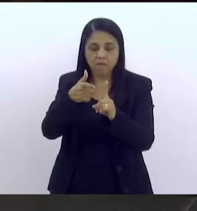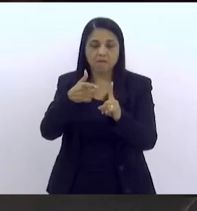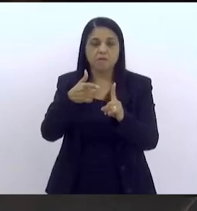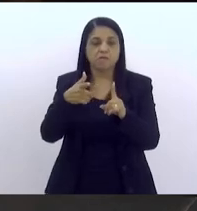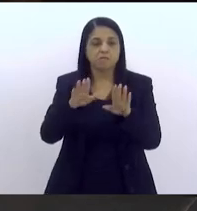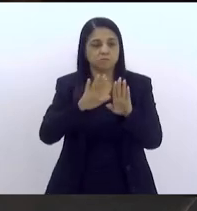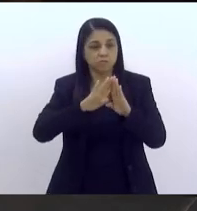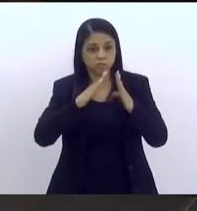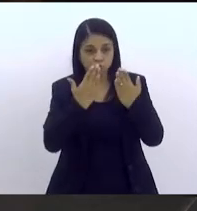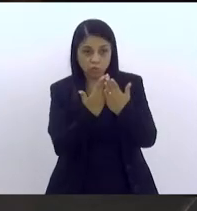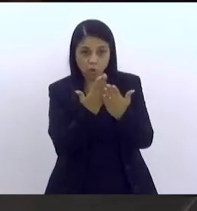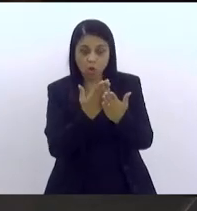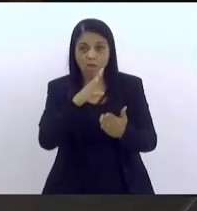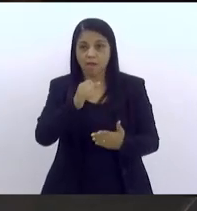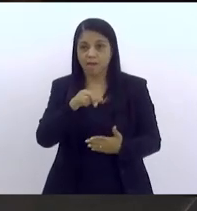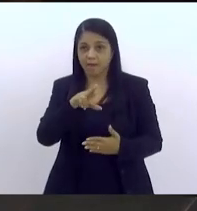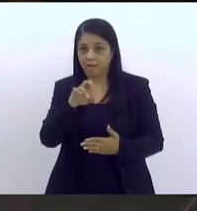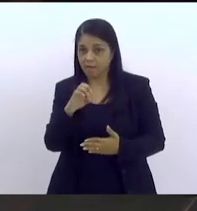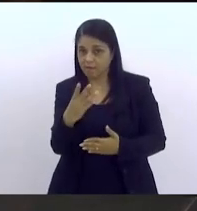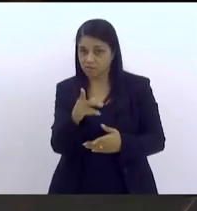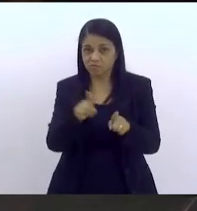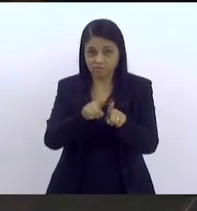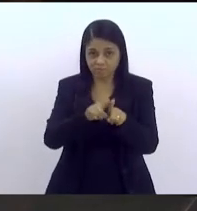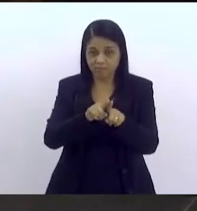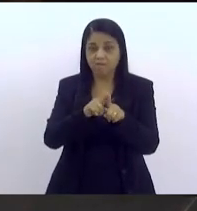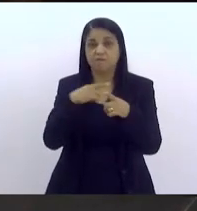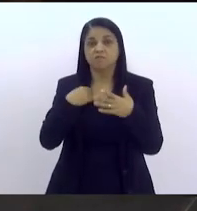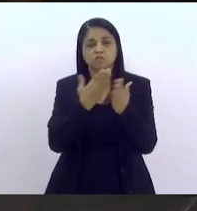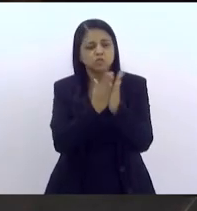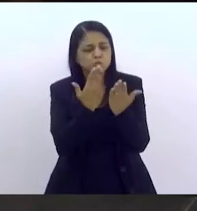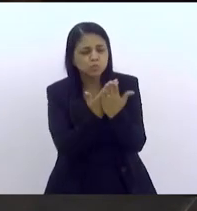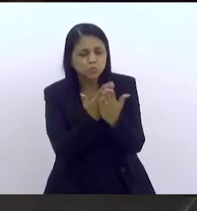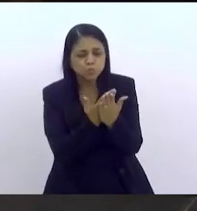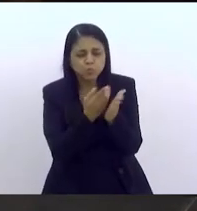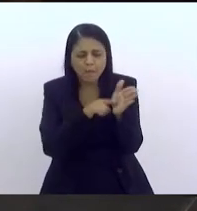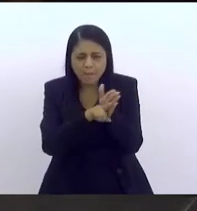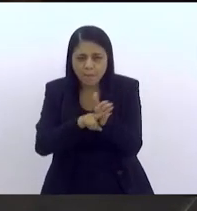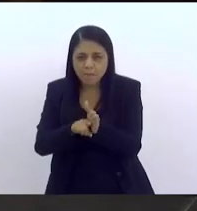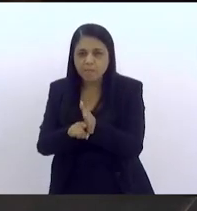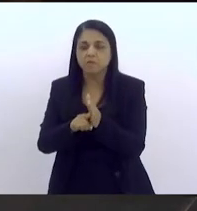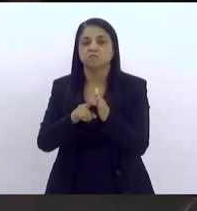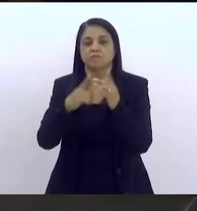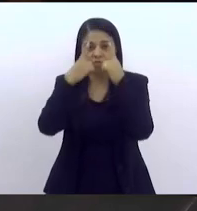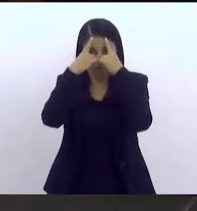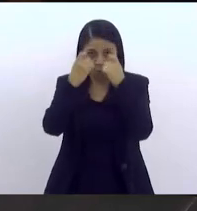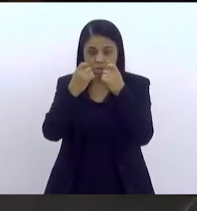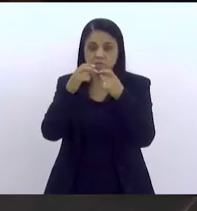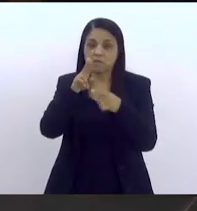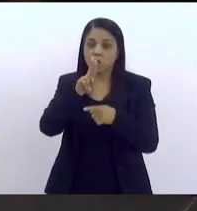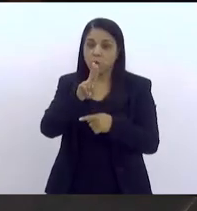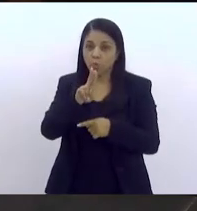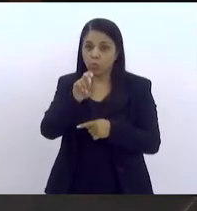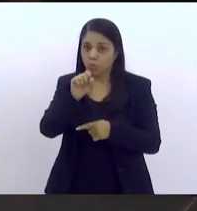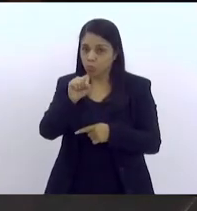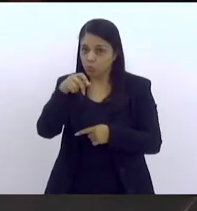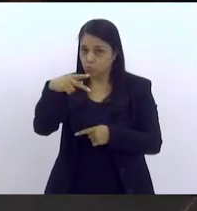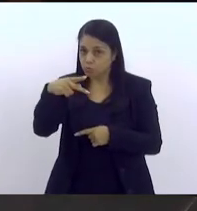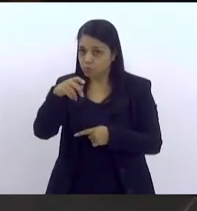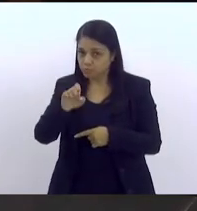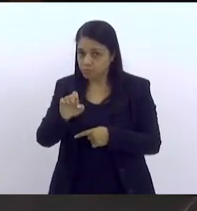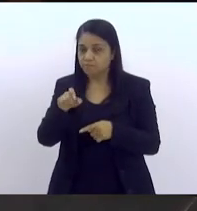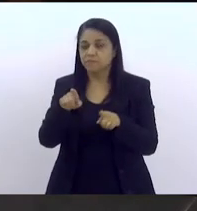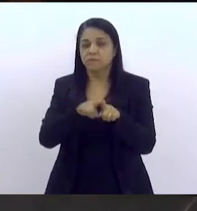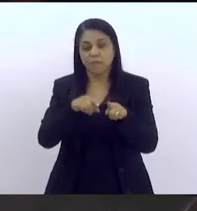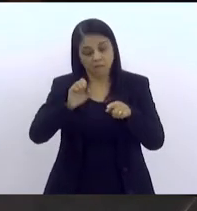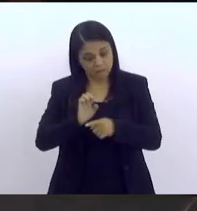pesquisador do Núcleo de Estudos da violência da USP Eu recomendo no Rio de Janeiro contamos com